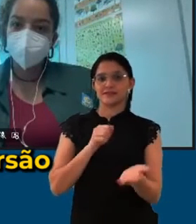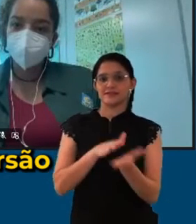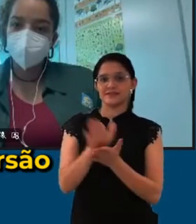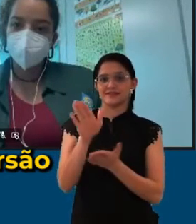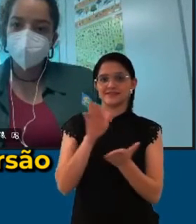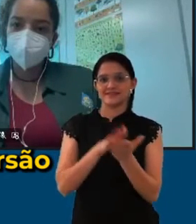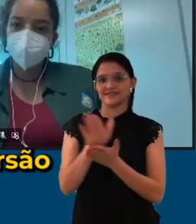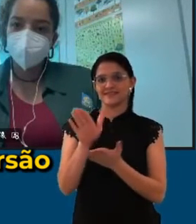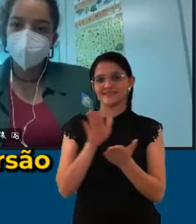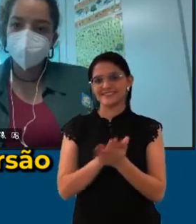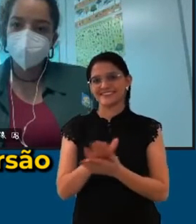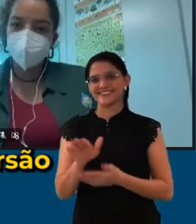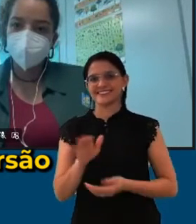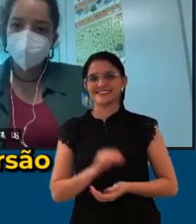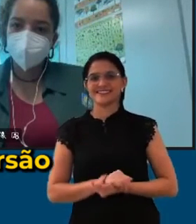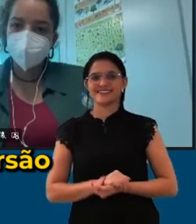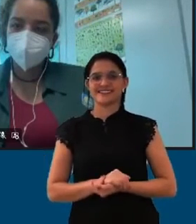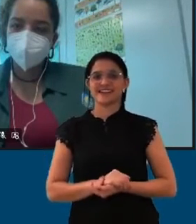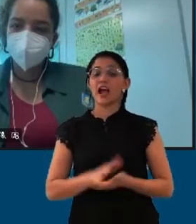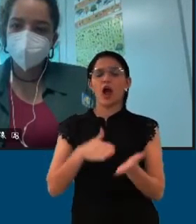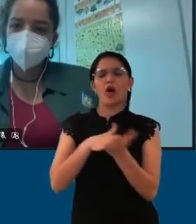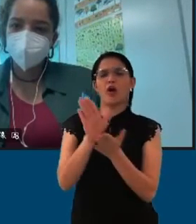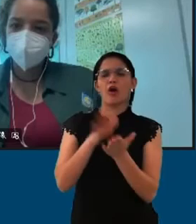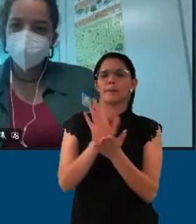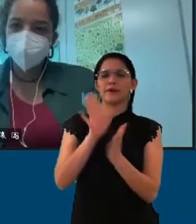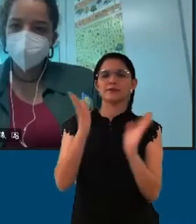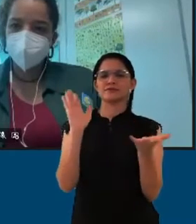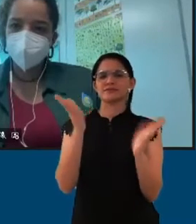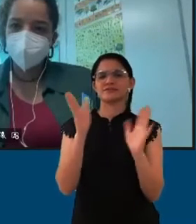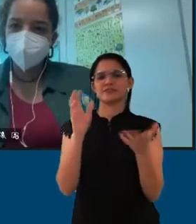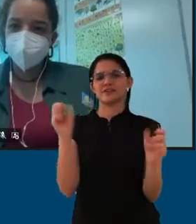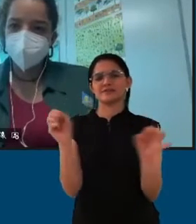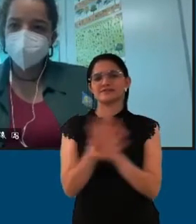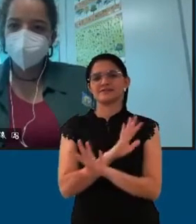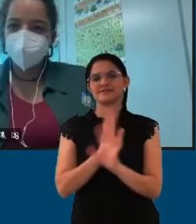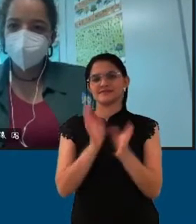nós estamos antigos, não é nem cópia. É a versão integral. Na verdade,